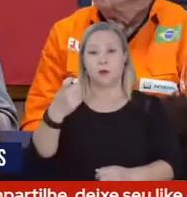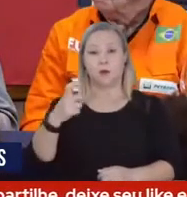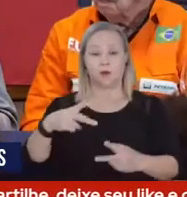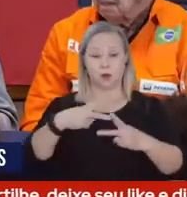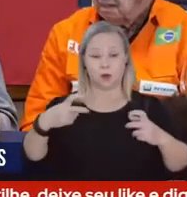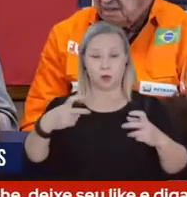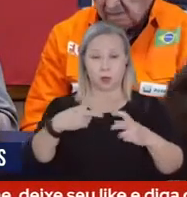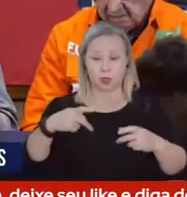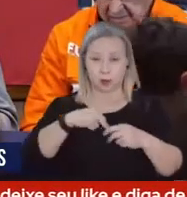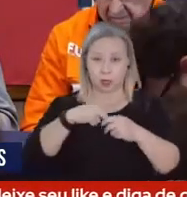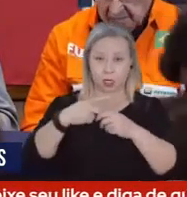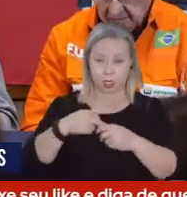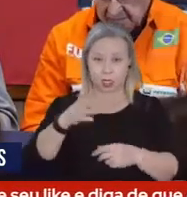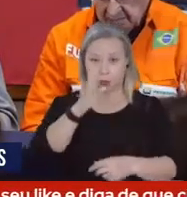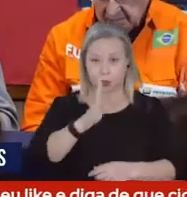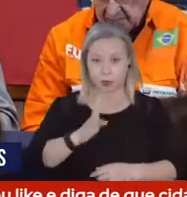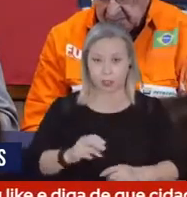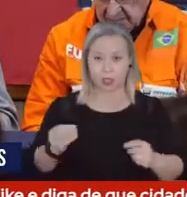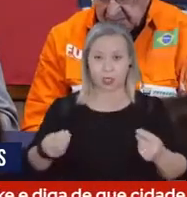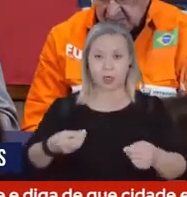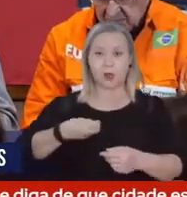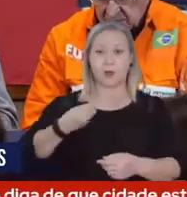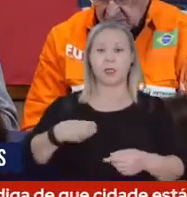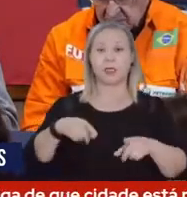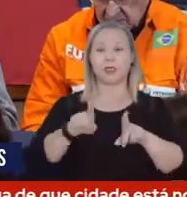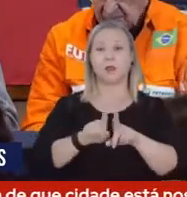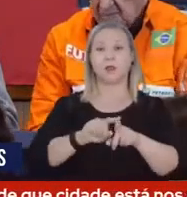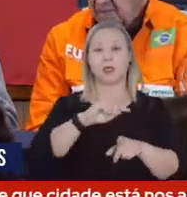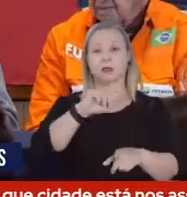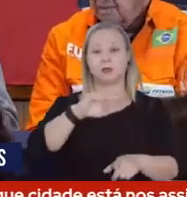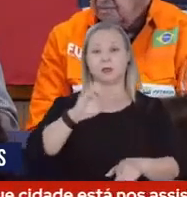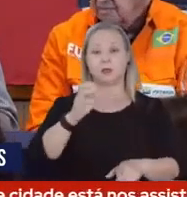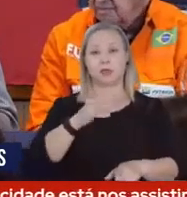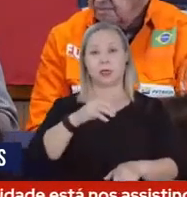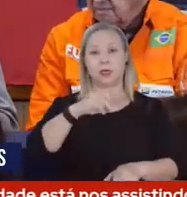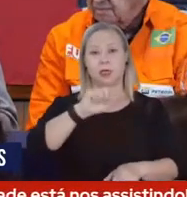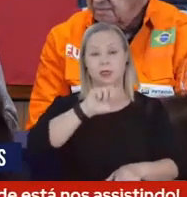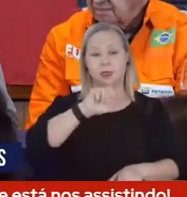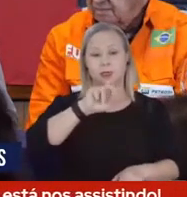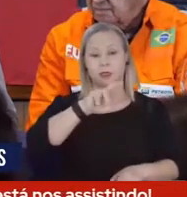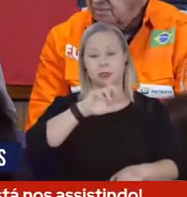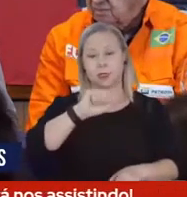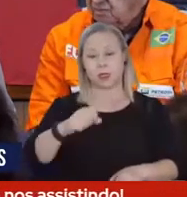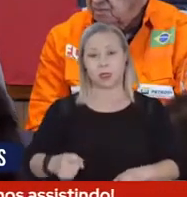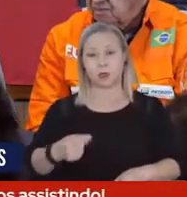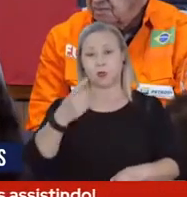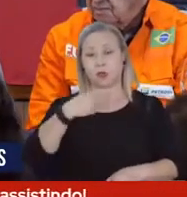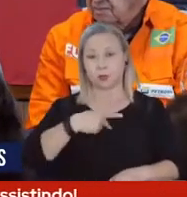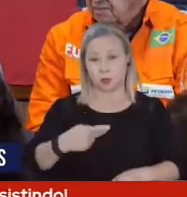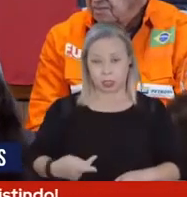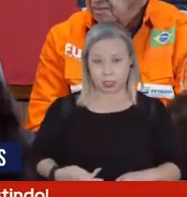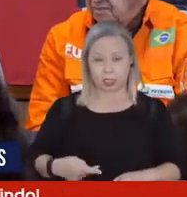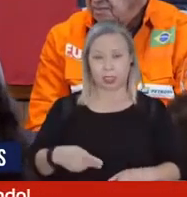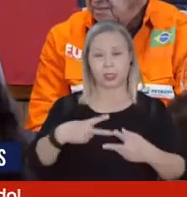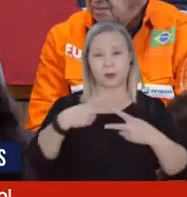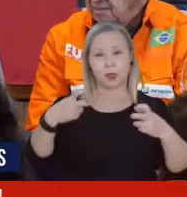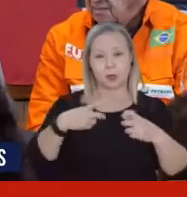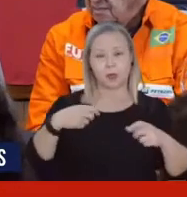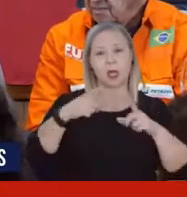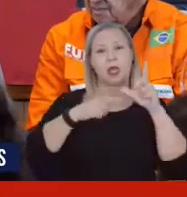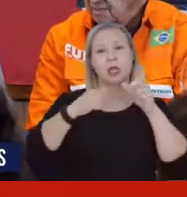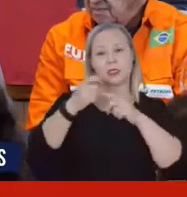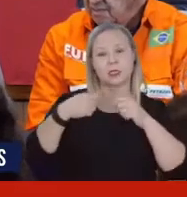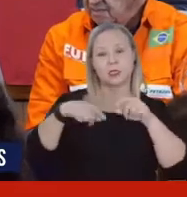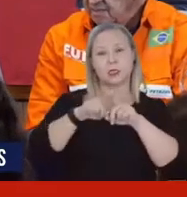com a presença do Zé Sérgio Gabrielli, ex-presidente da Petrobras, do Estrela, ex-diretor da Petrobras, do INEP,